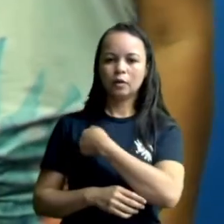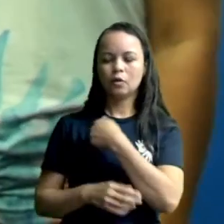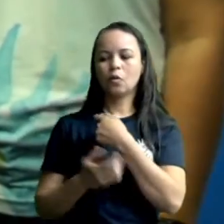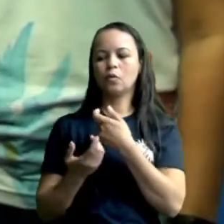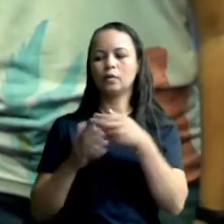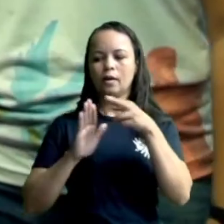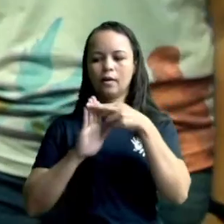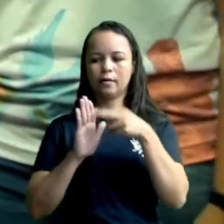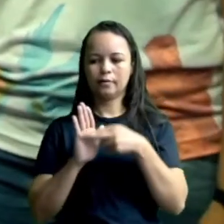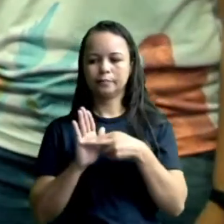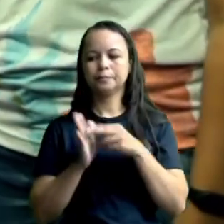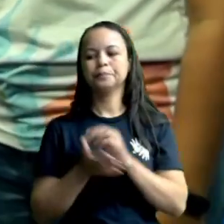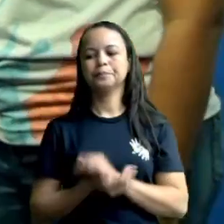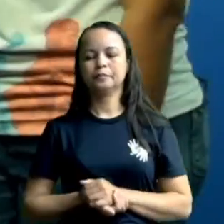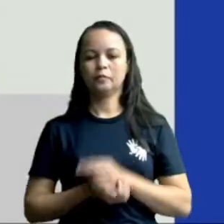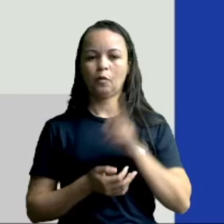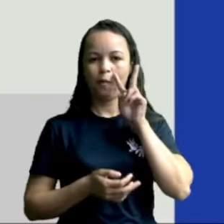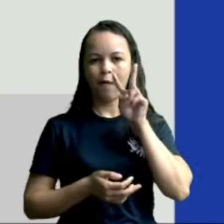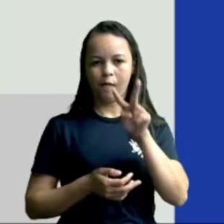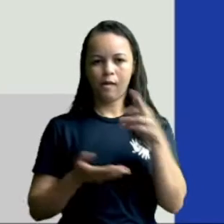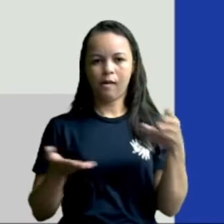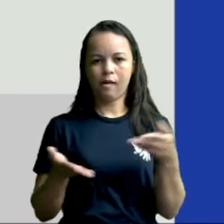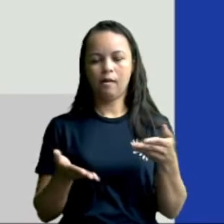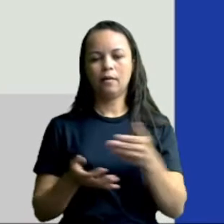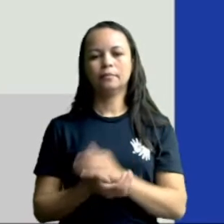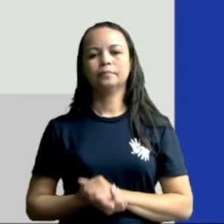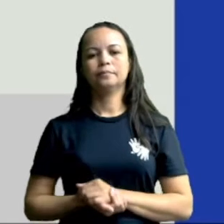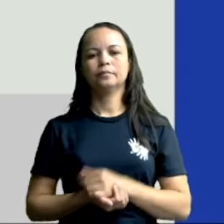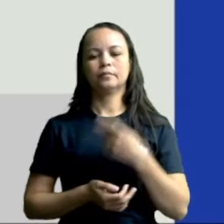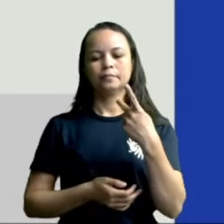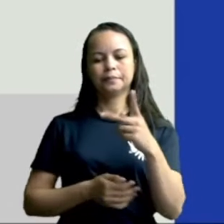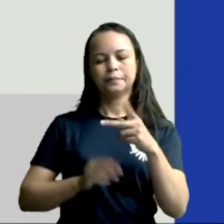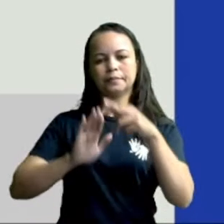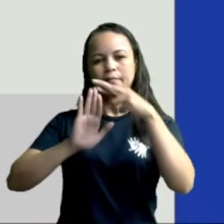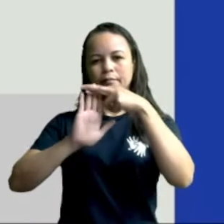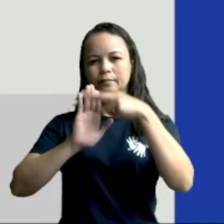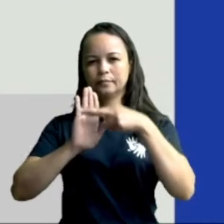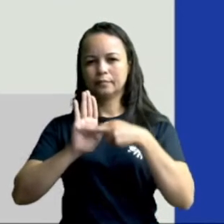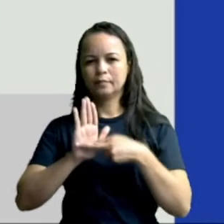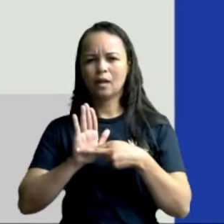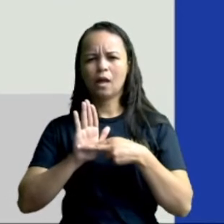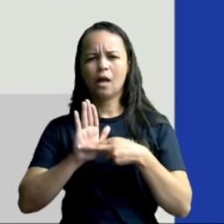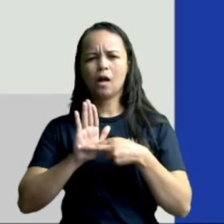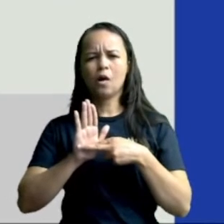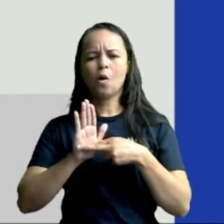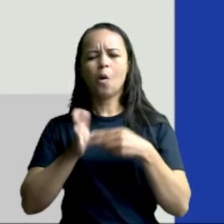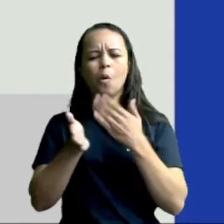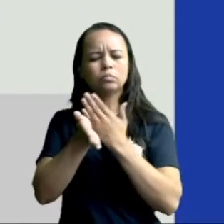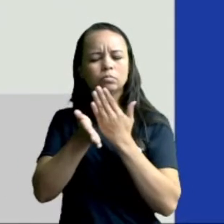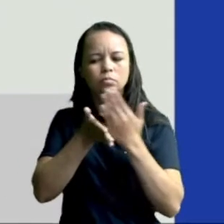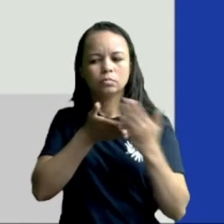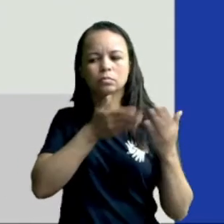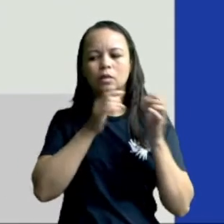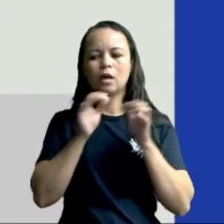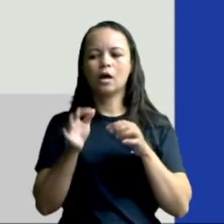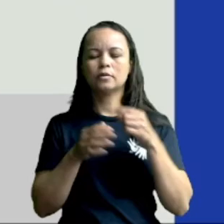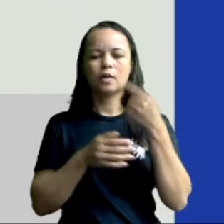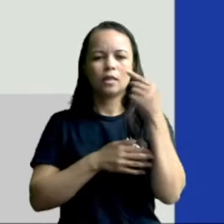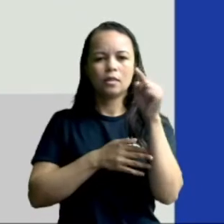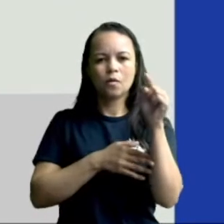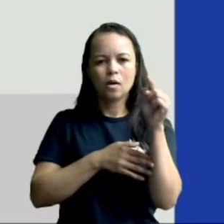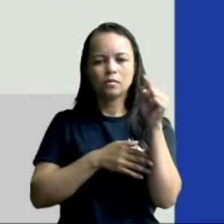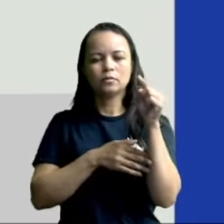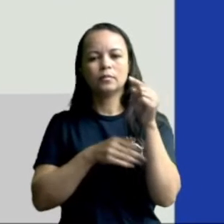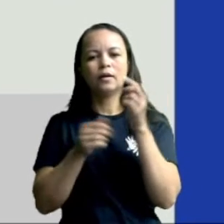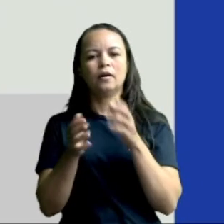hiato, tá bom? Vamos ver agora. Esta regra tem por ordem acentuar as palavras